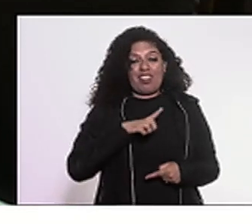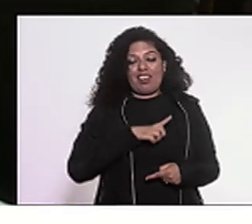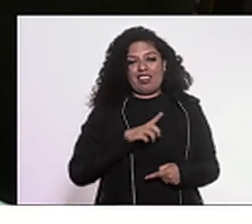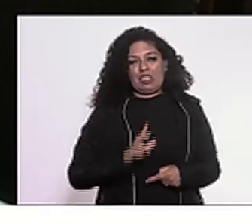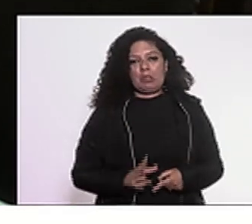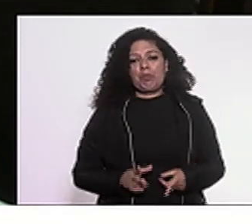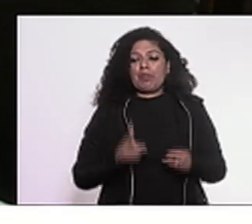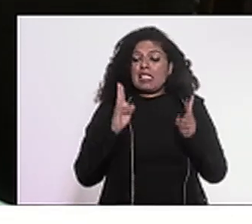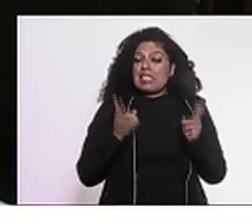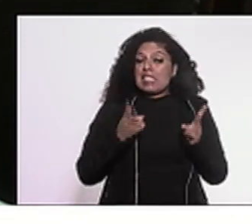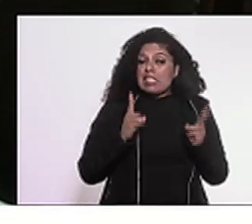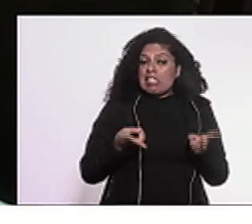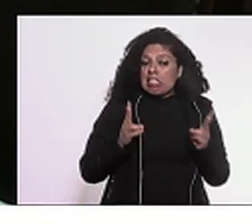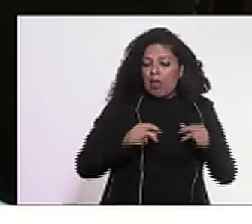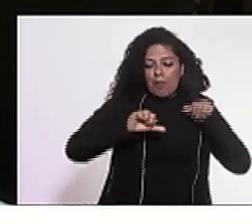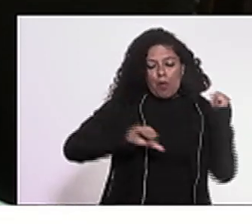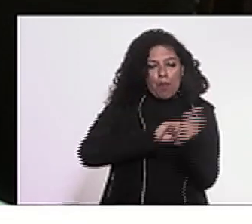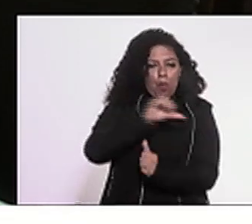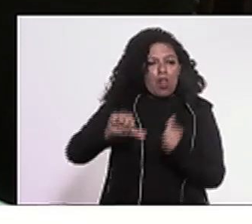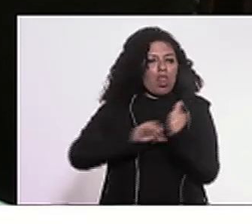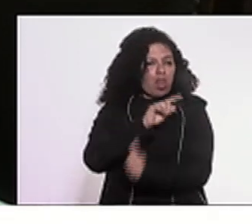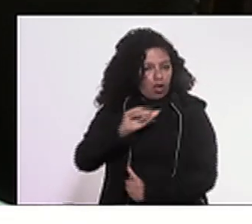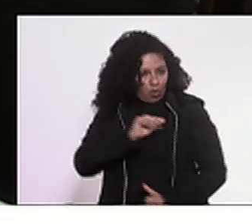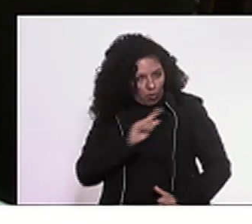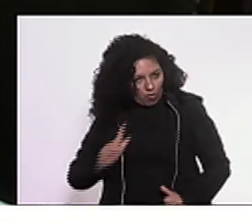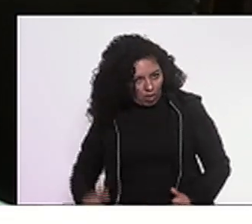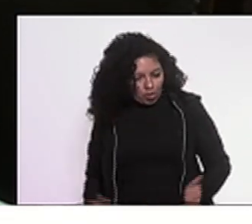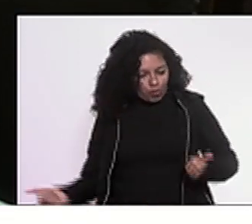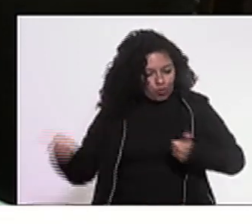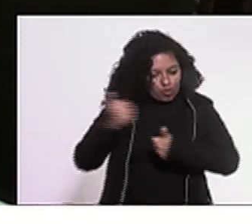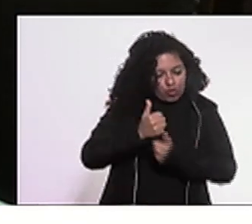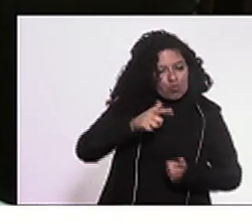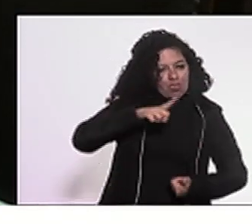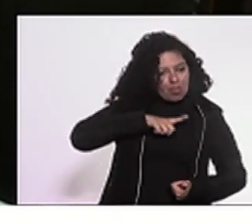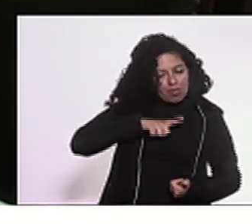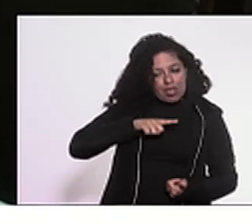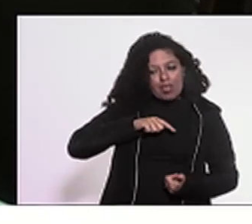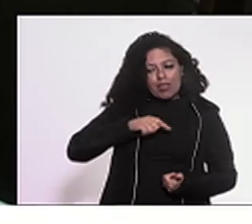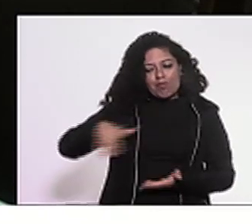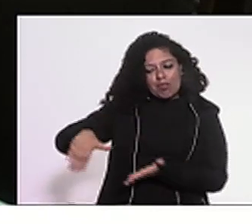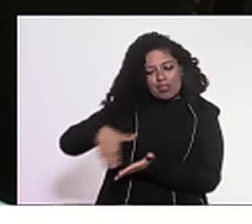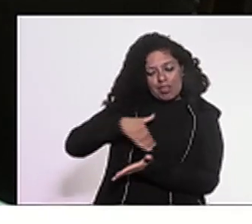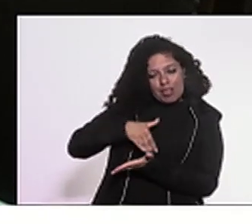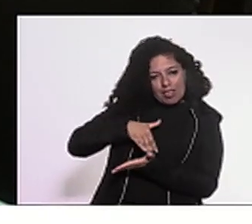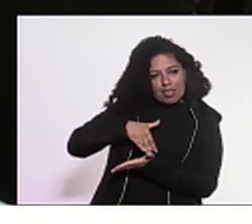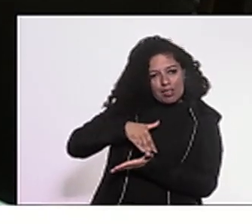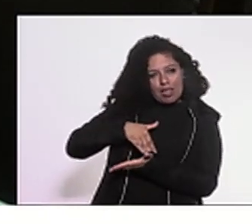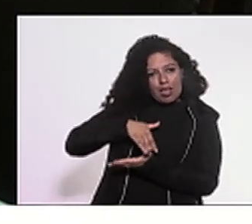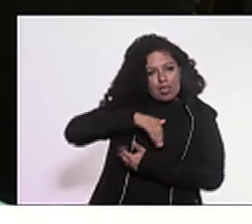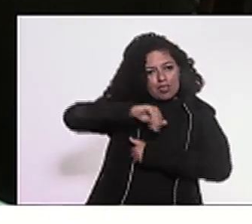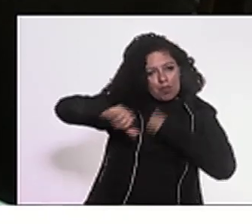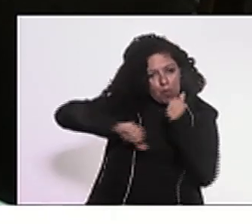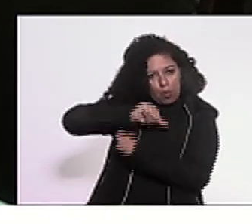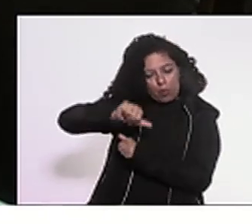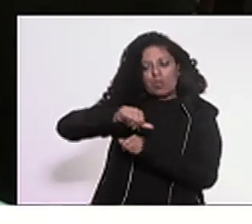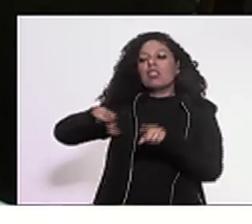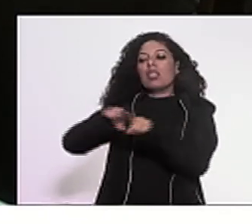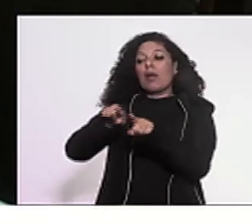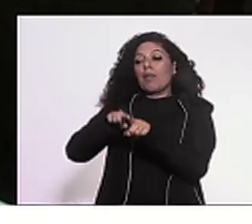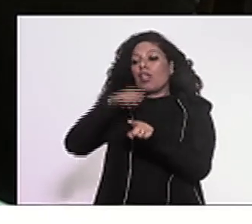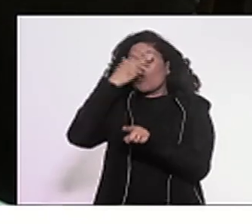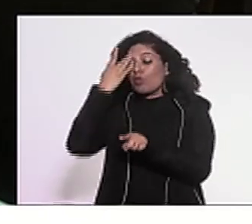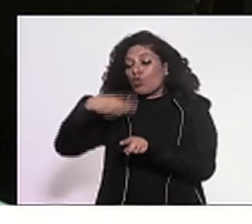que muda o governo, que muda os seus secretariados, muda também os subordinados daqueles que estão